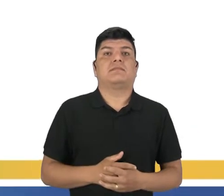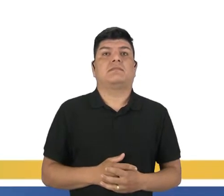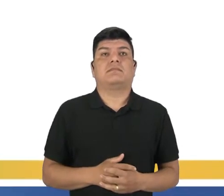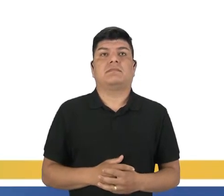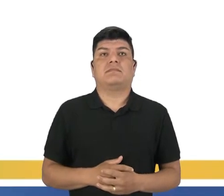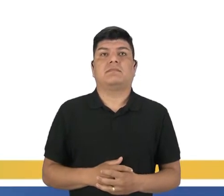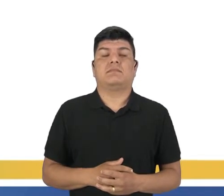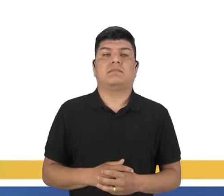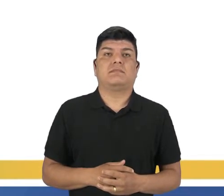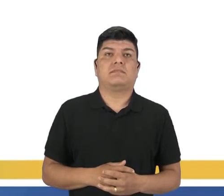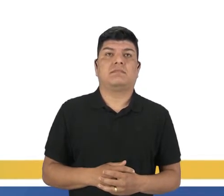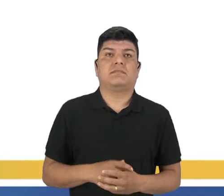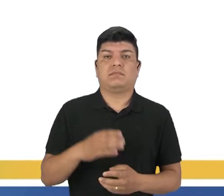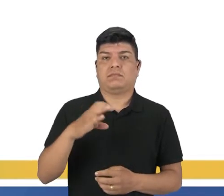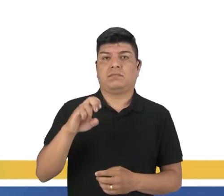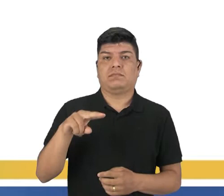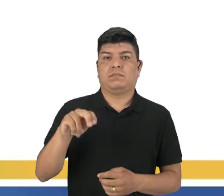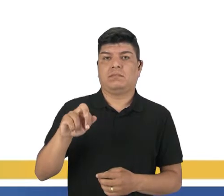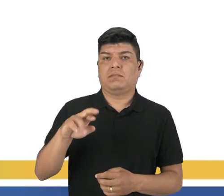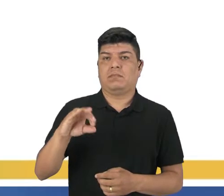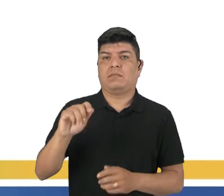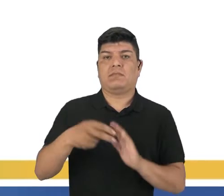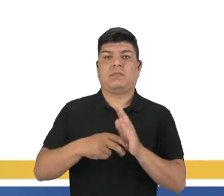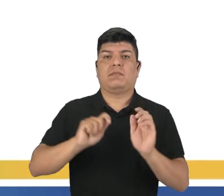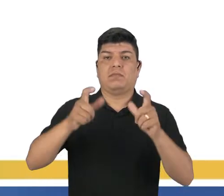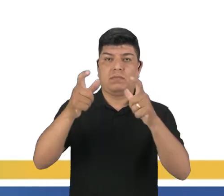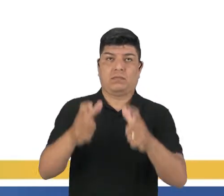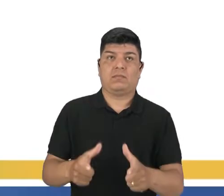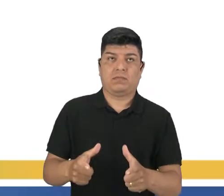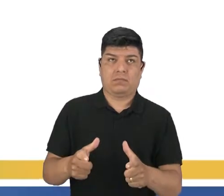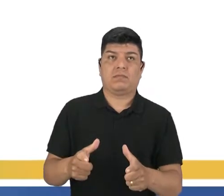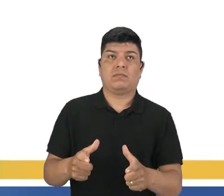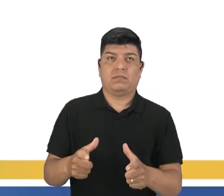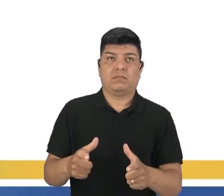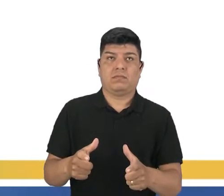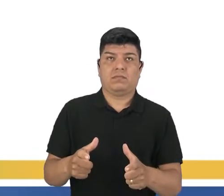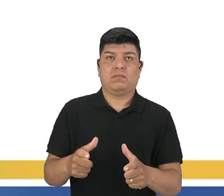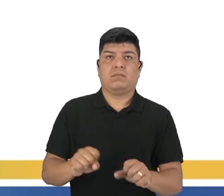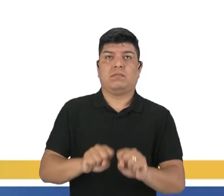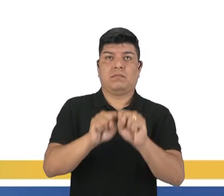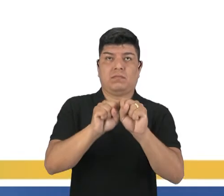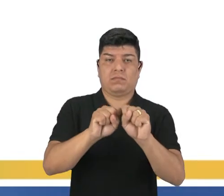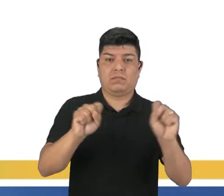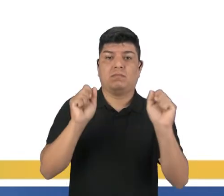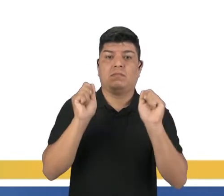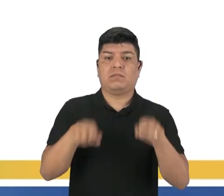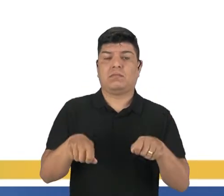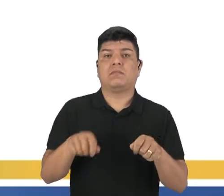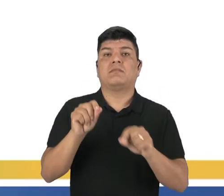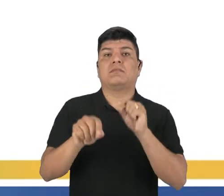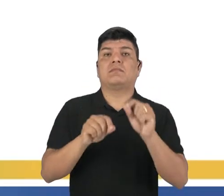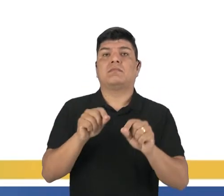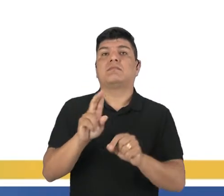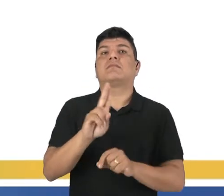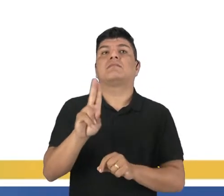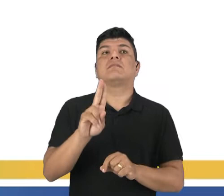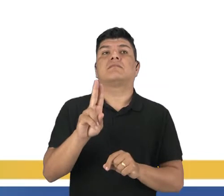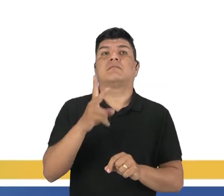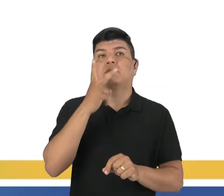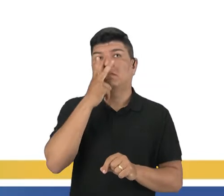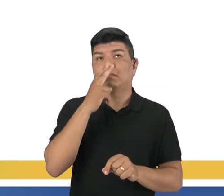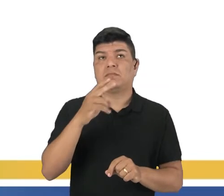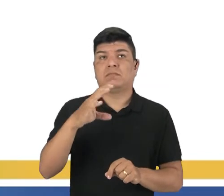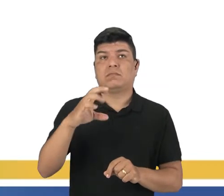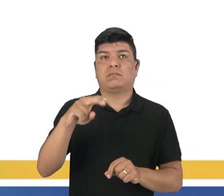slide. O cenário é um sistema de signos que também se pode